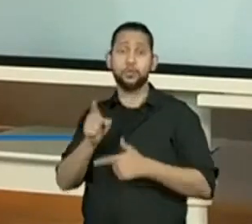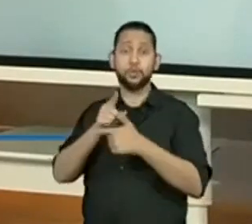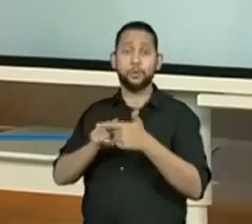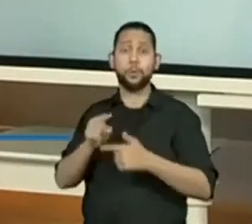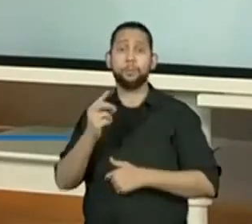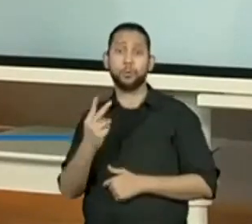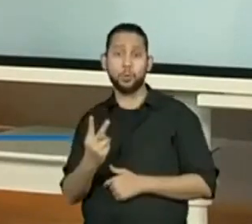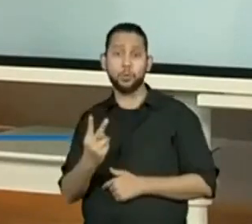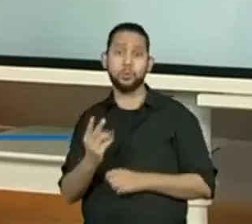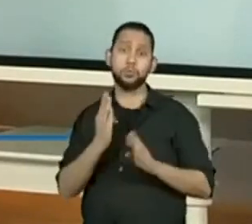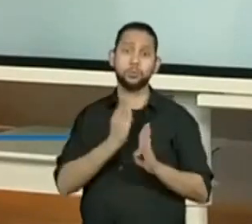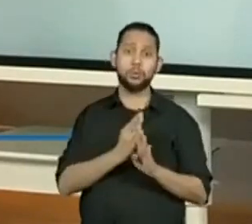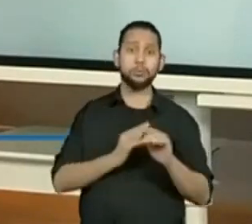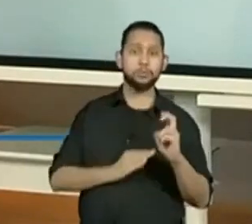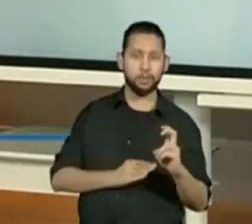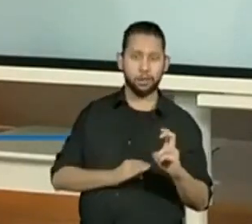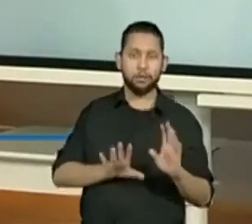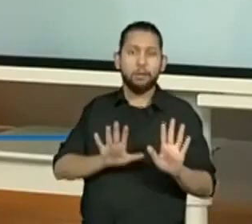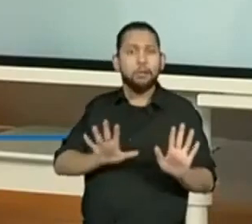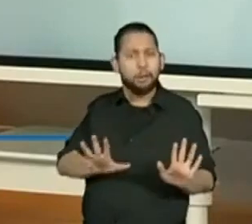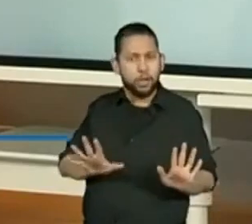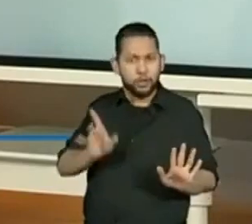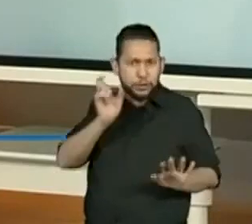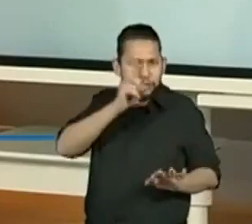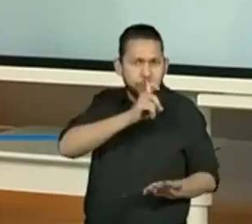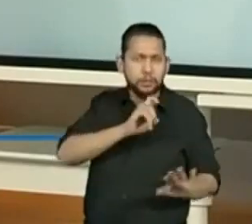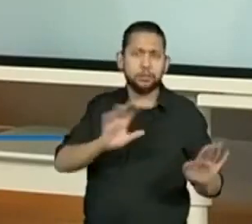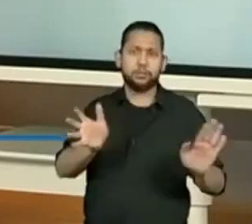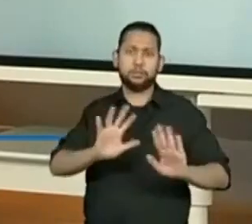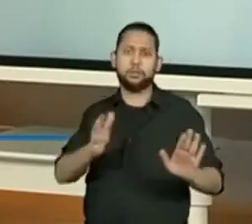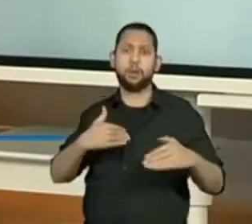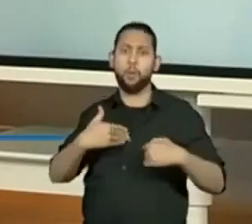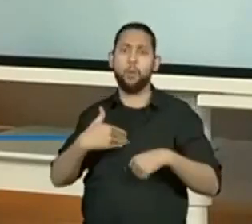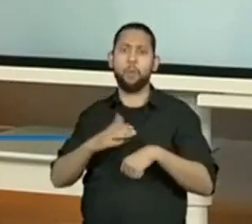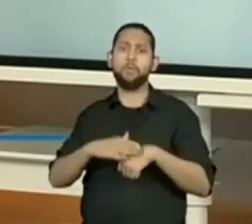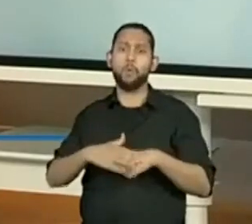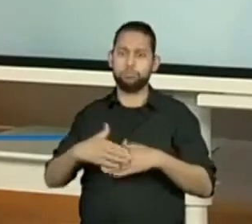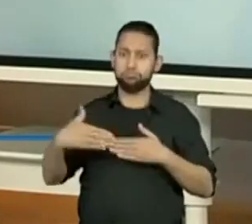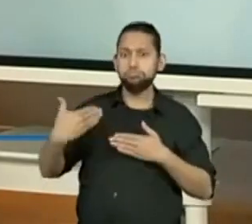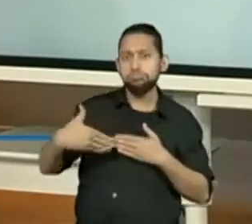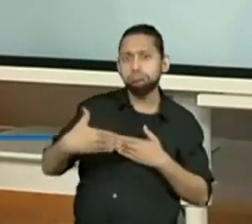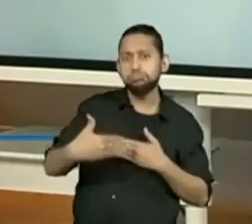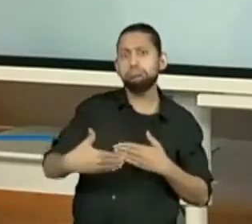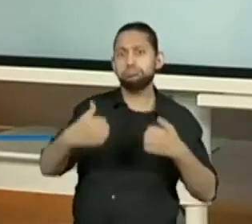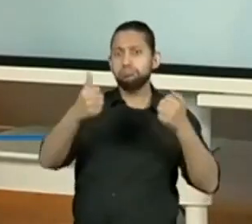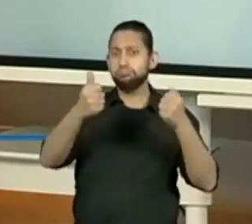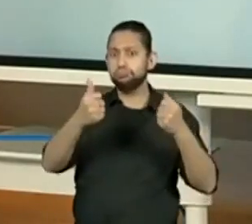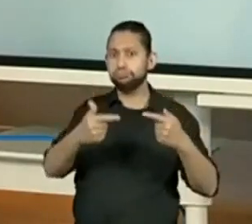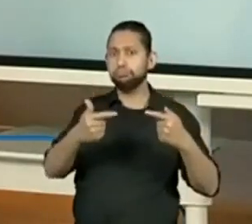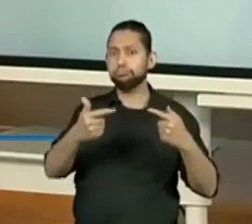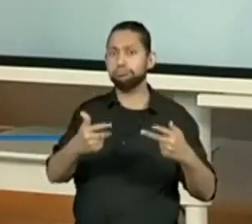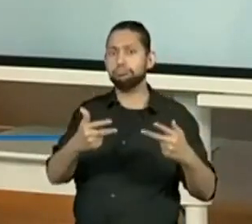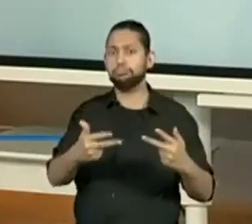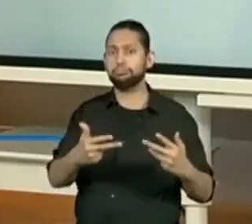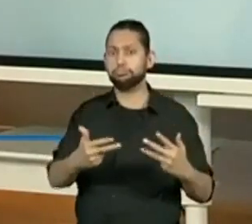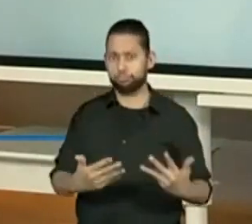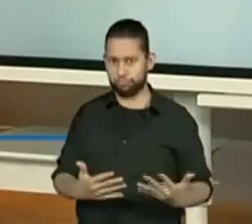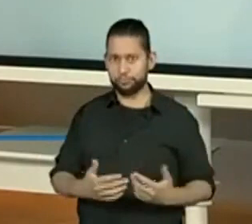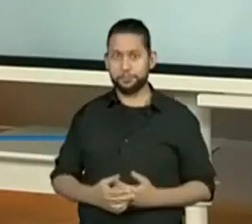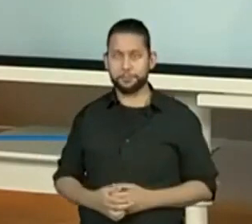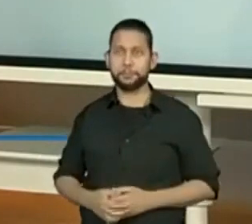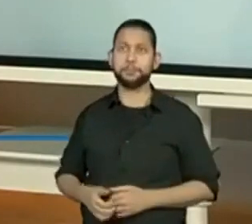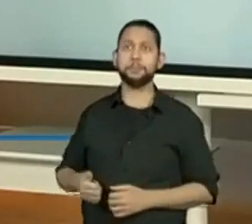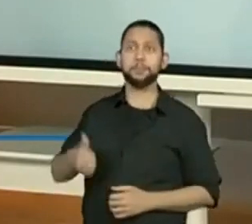nessas estratégias também tá bom então eu vou começar descobrindo o valor de 10 Kg